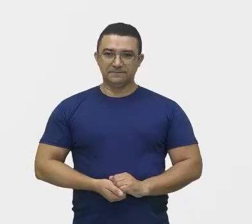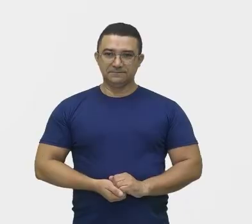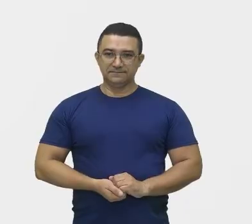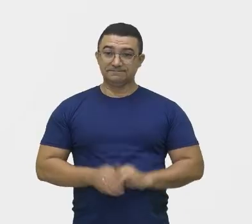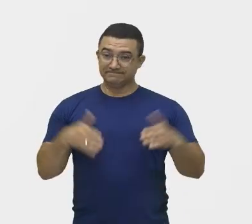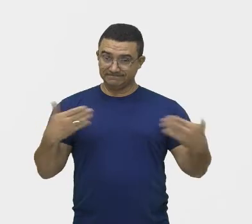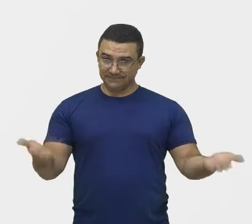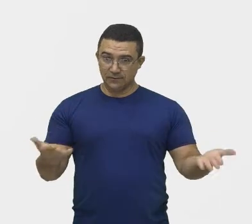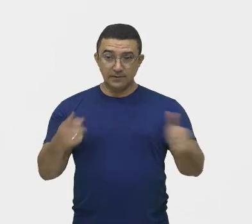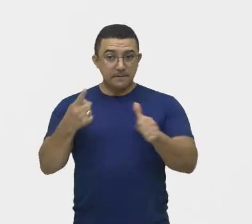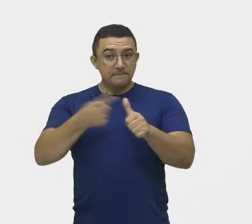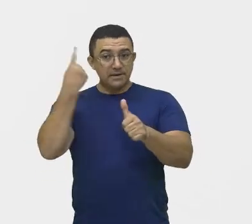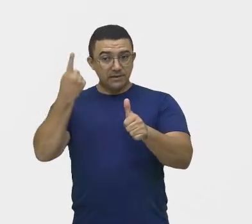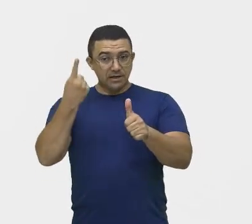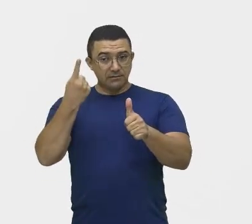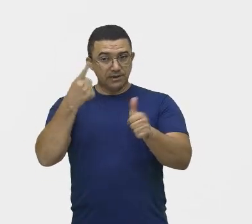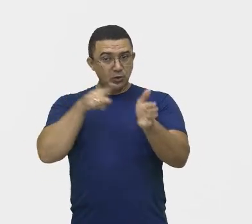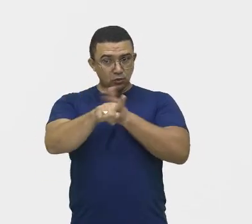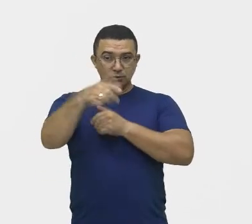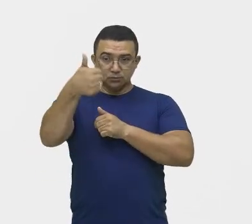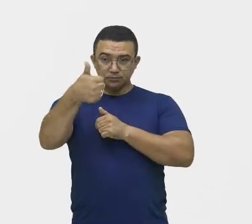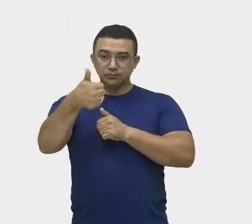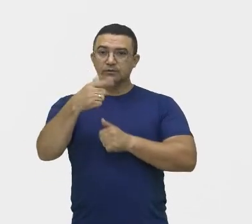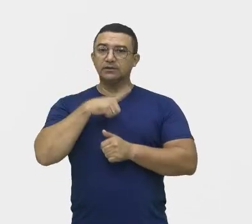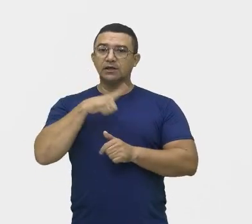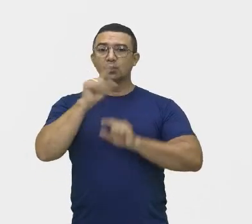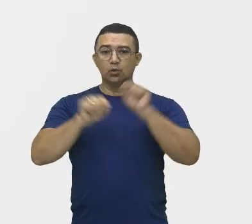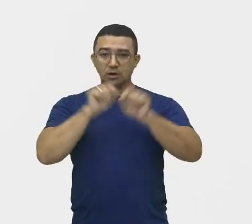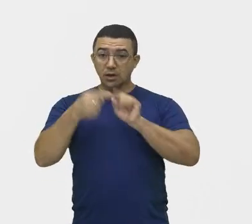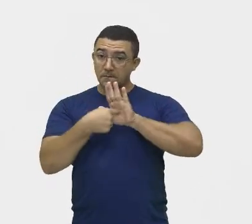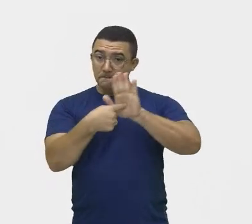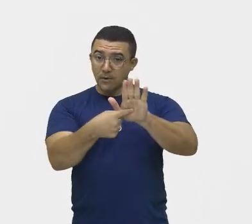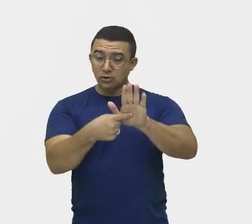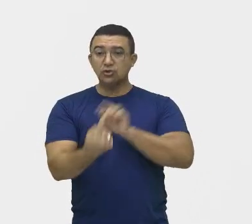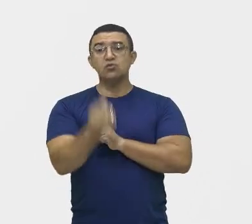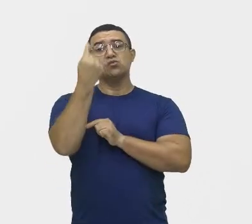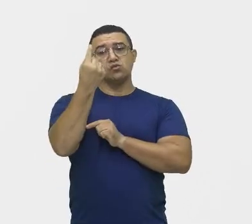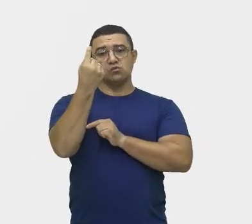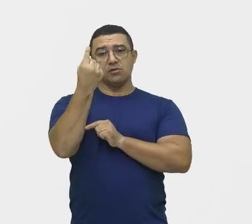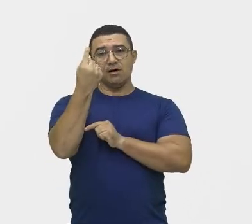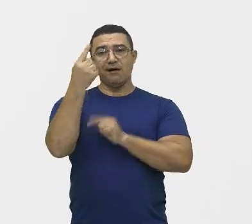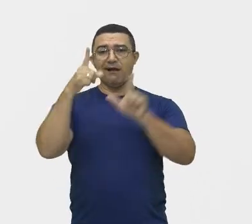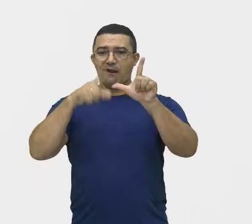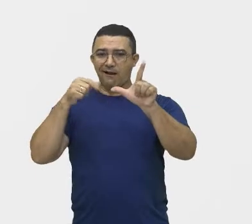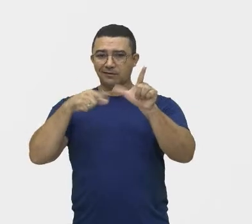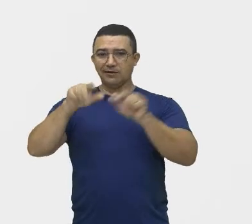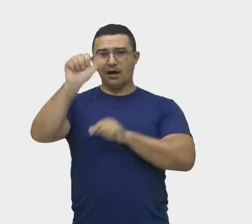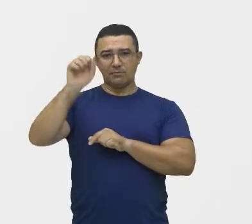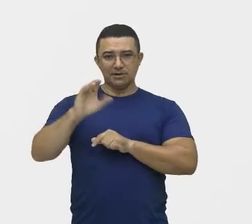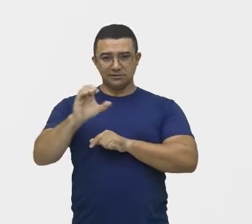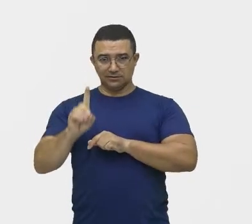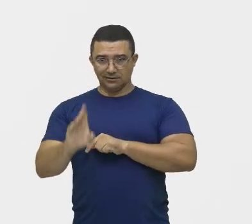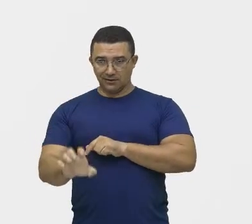Então, na nossa primeira questão, nós temos o seguinte: indique aí a única alternativa que apresenta uma frase na